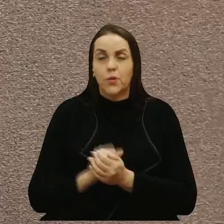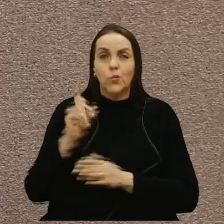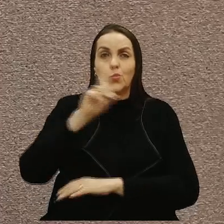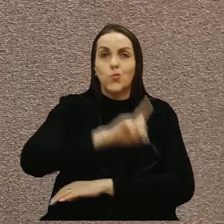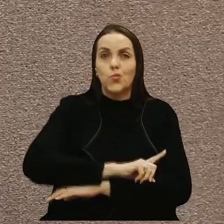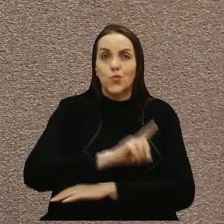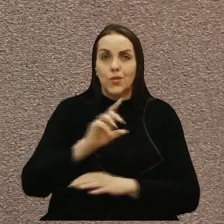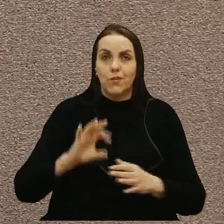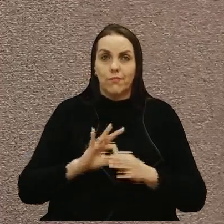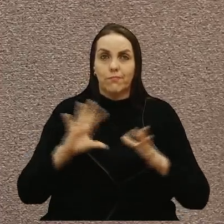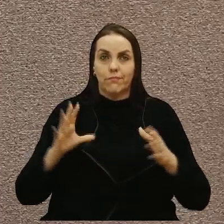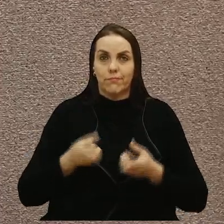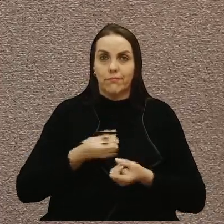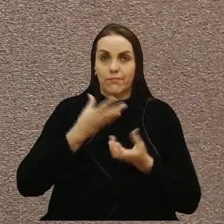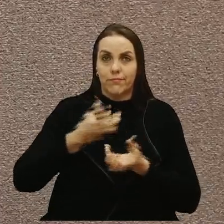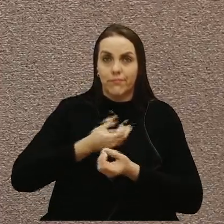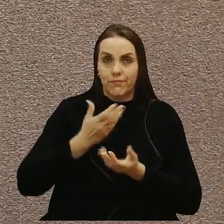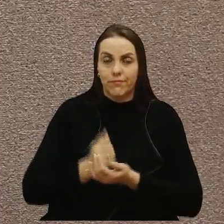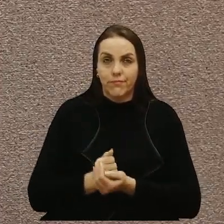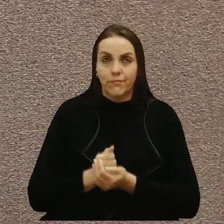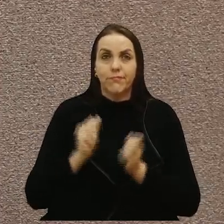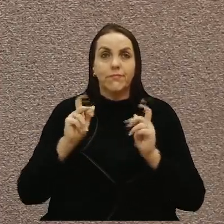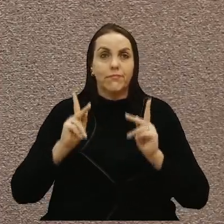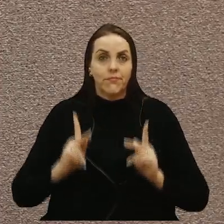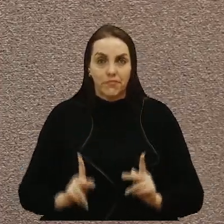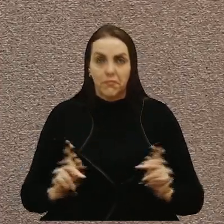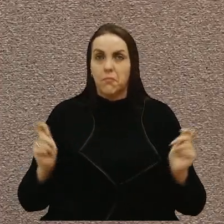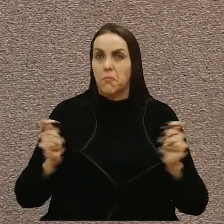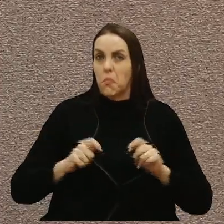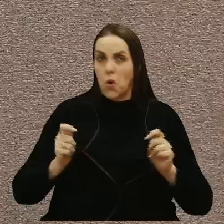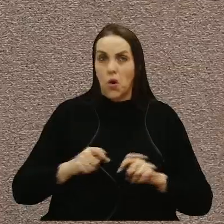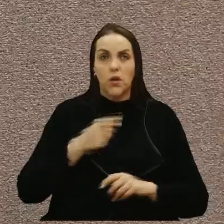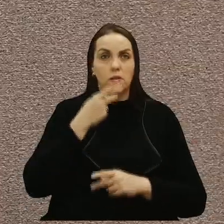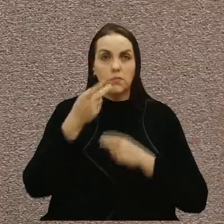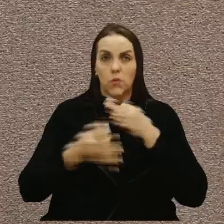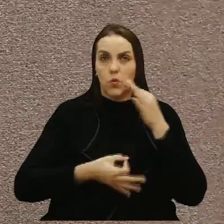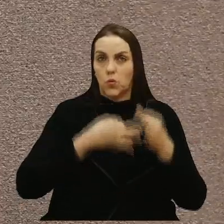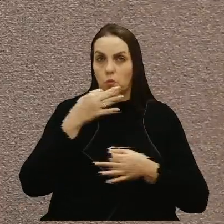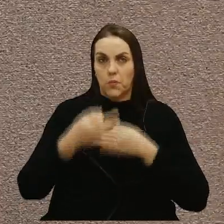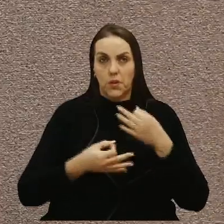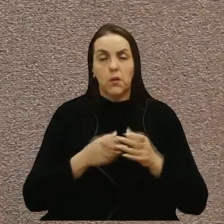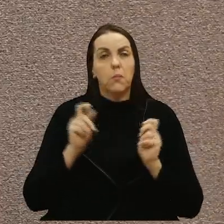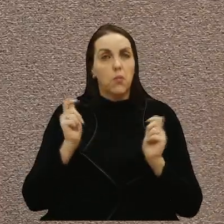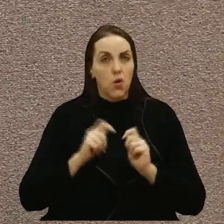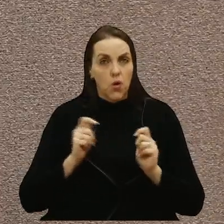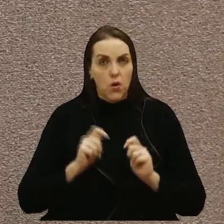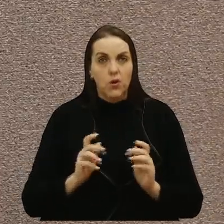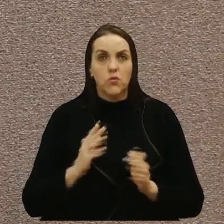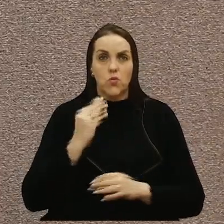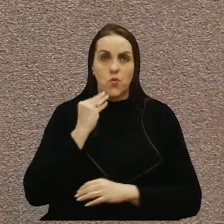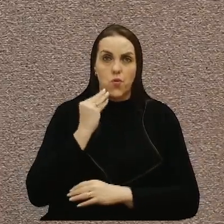de expressão? As pessoas elas podem falar o que pensam, obviamente.